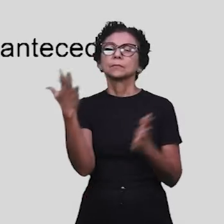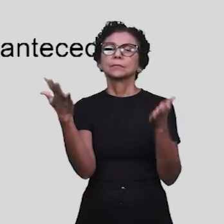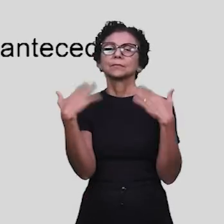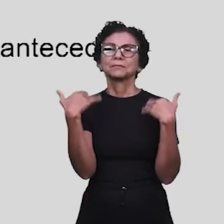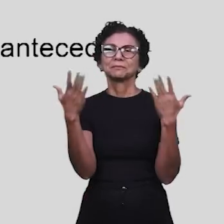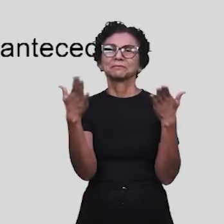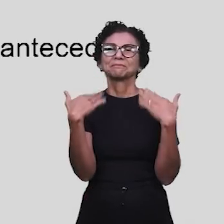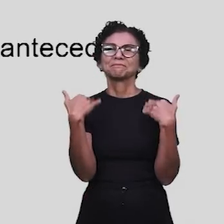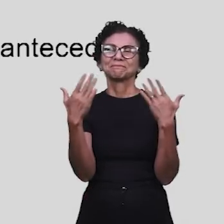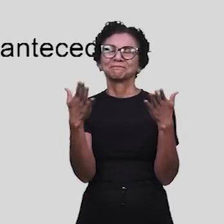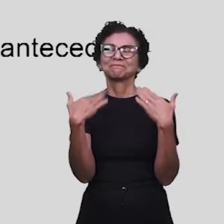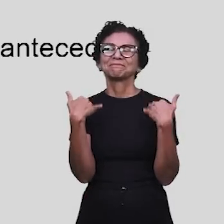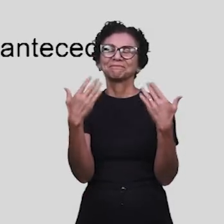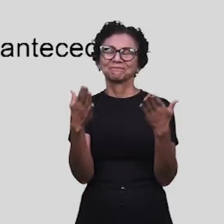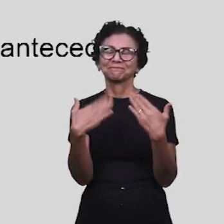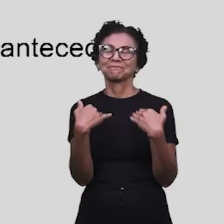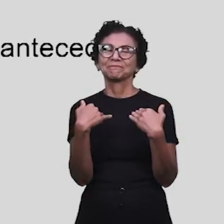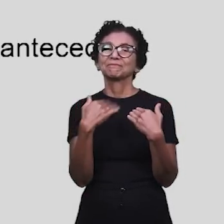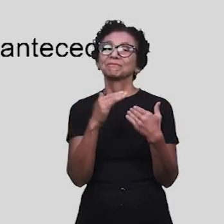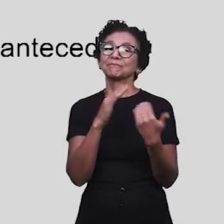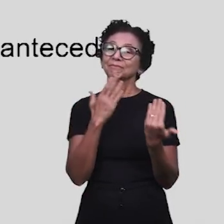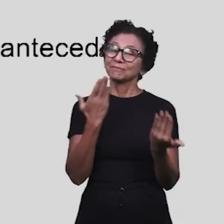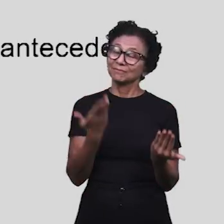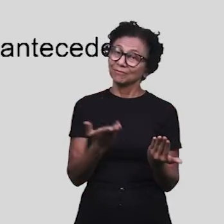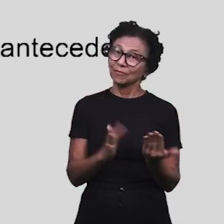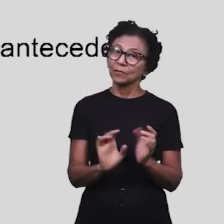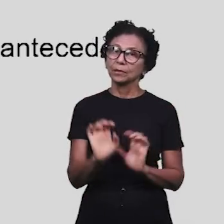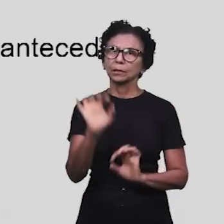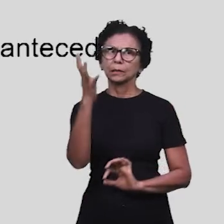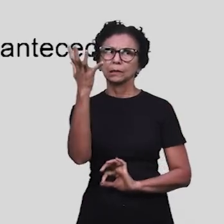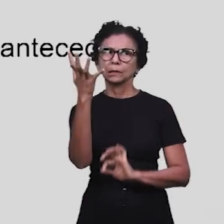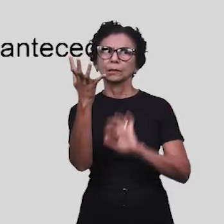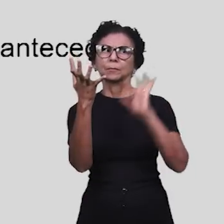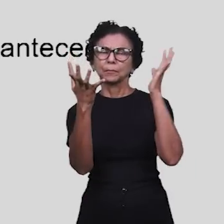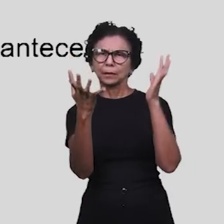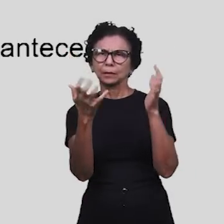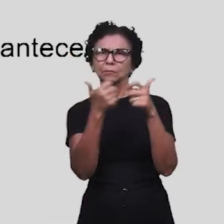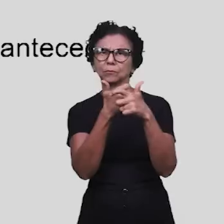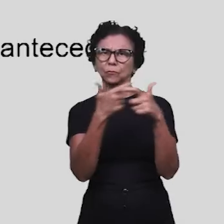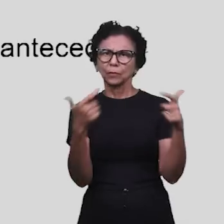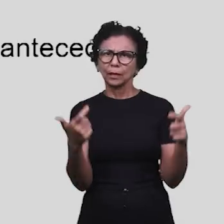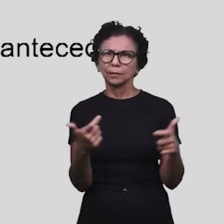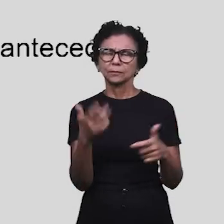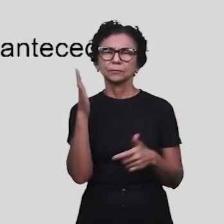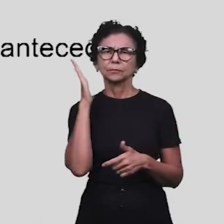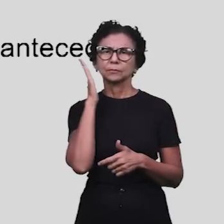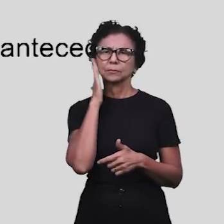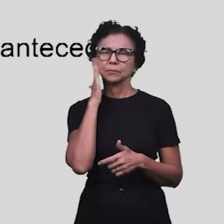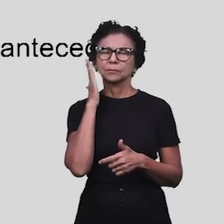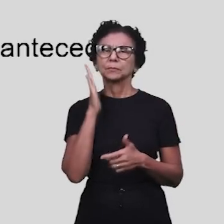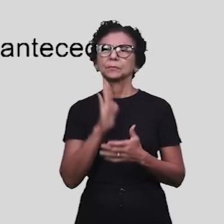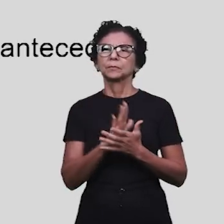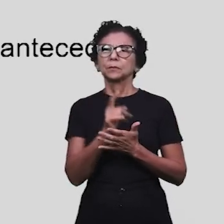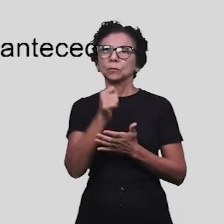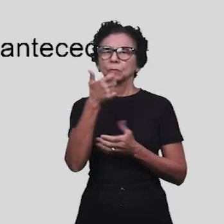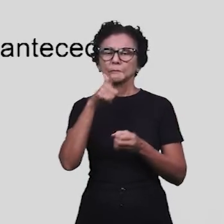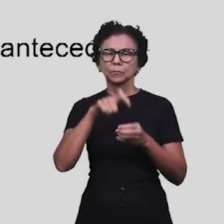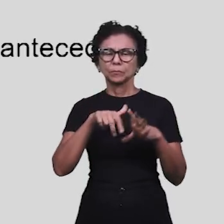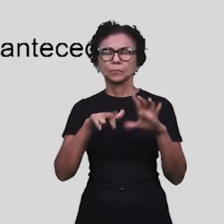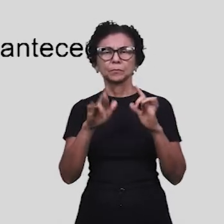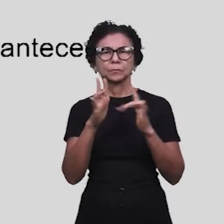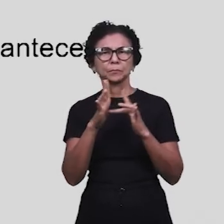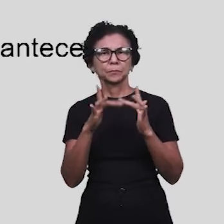quando virdes todas estas coisas, sabei que ele está próximo às portas. Então, olha só, quando